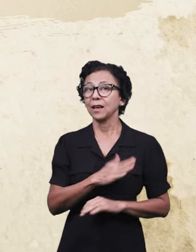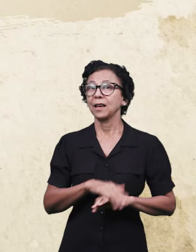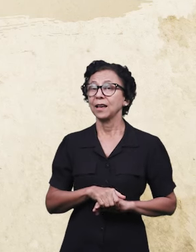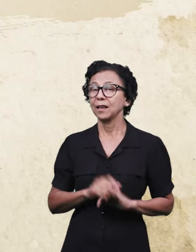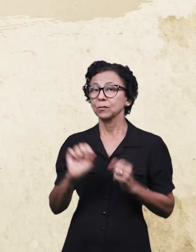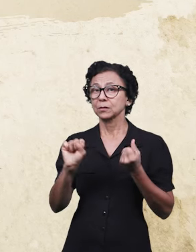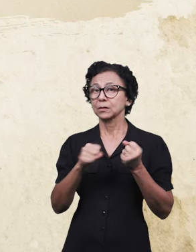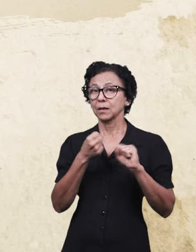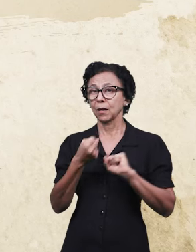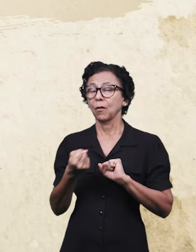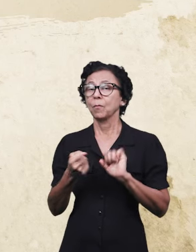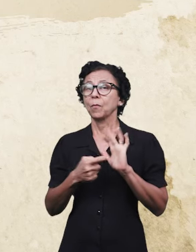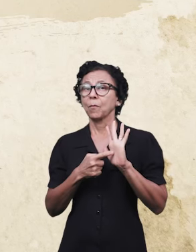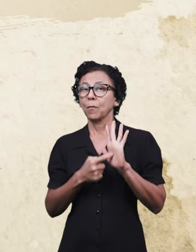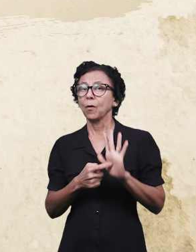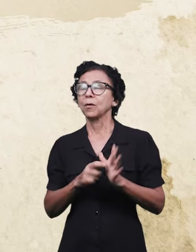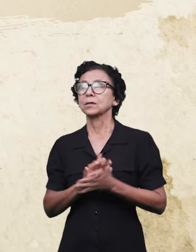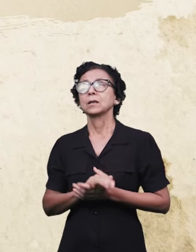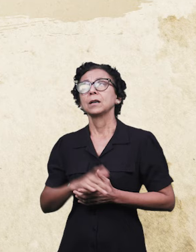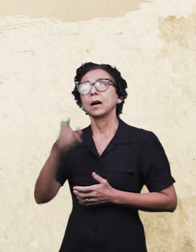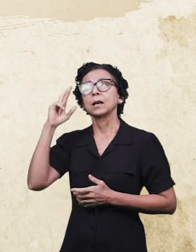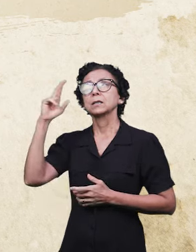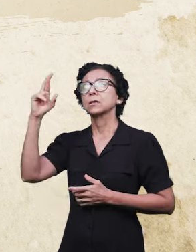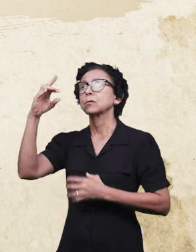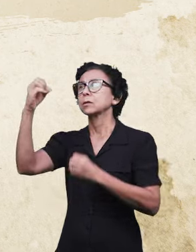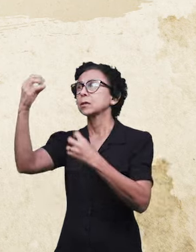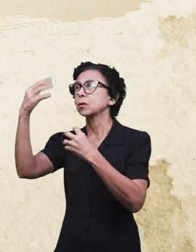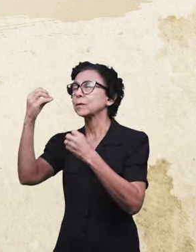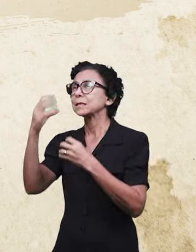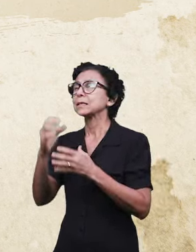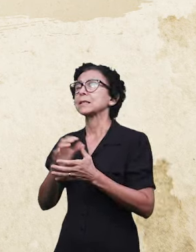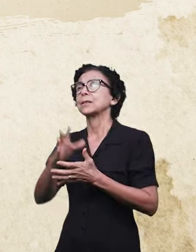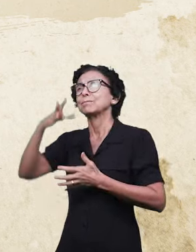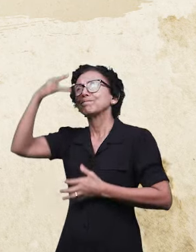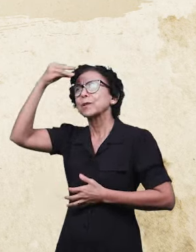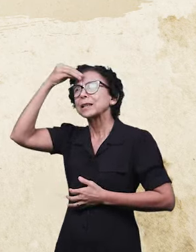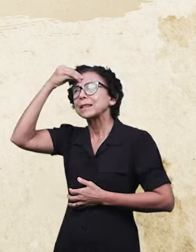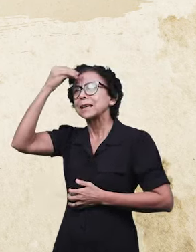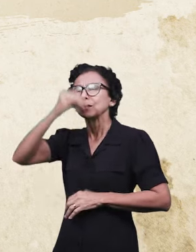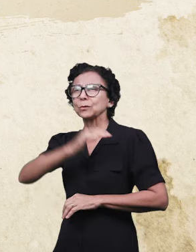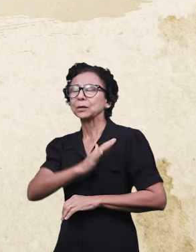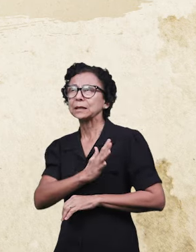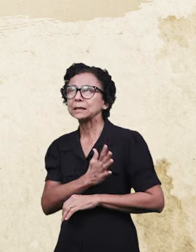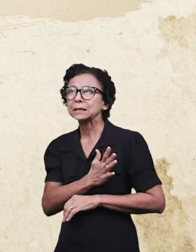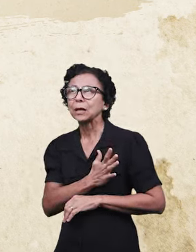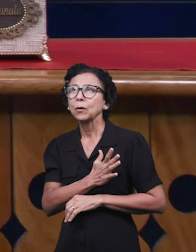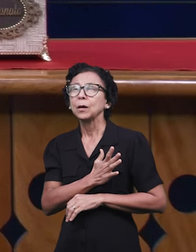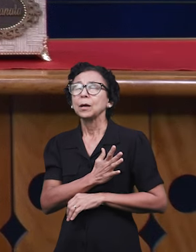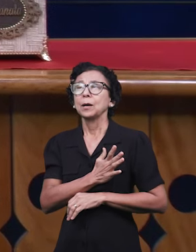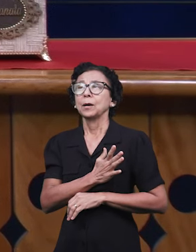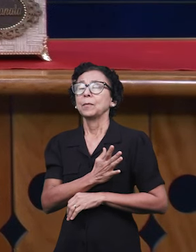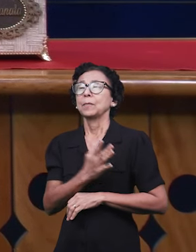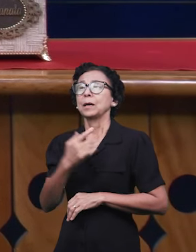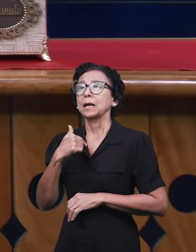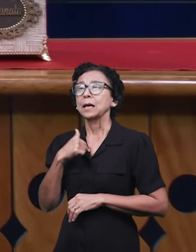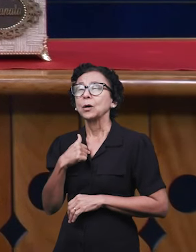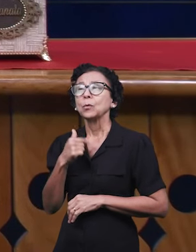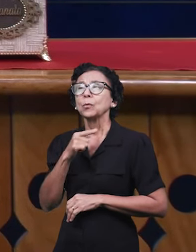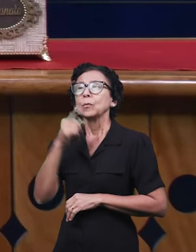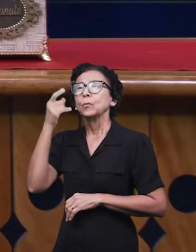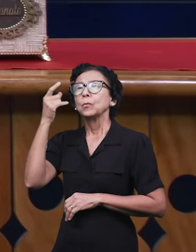escondi a tua palavra no meu coração para não pecar contra ti. Portanto, o conselho